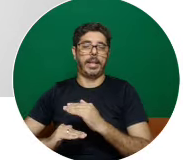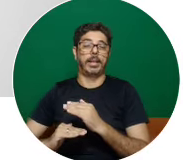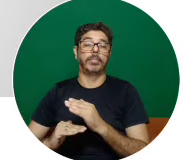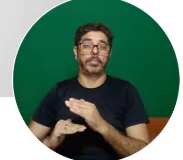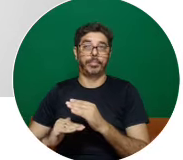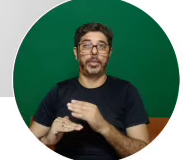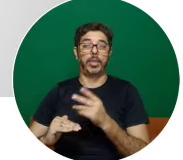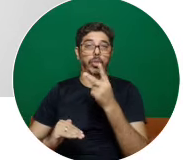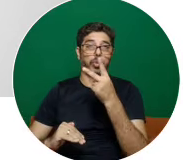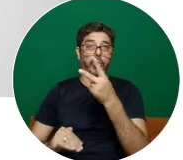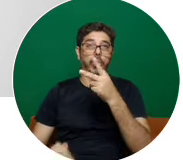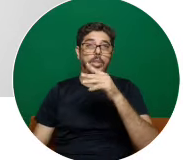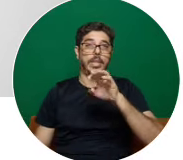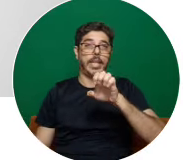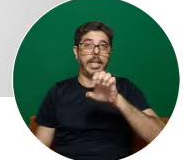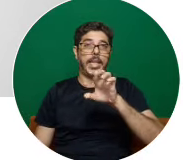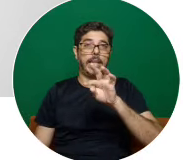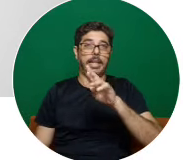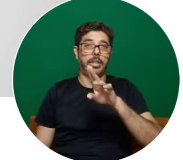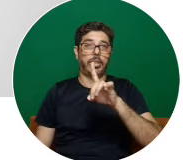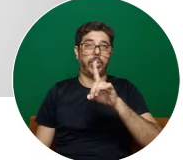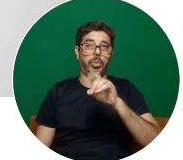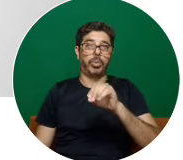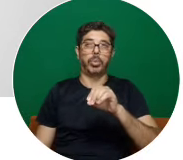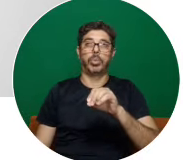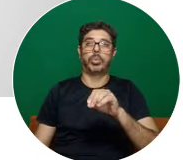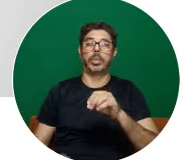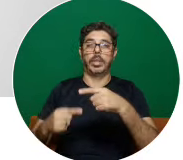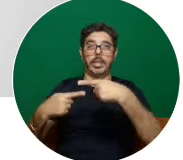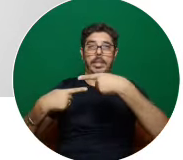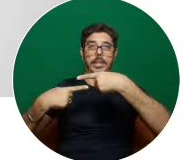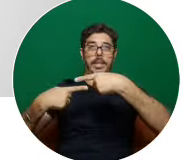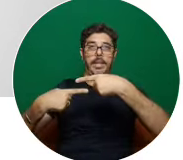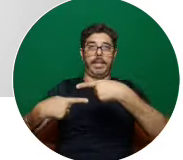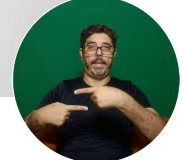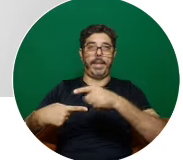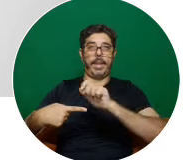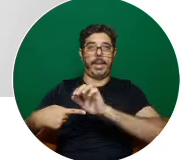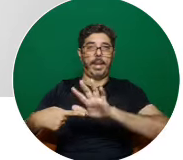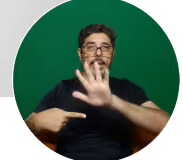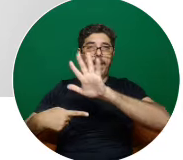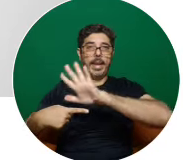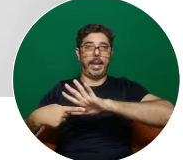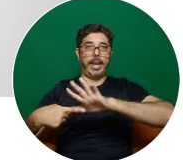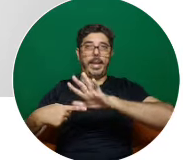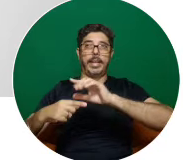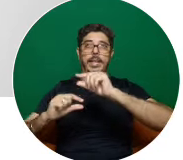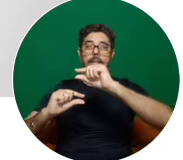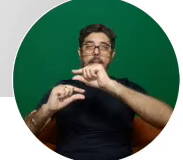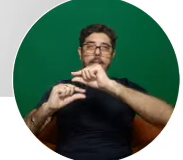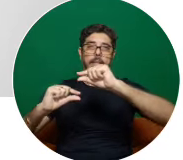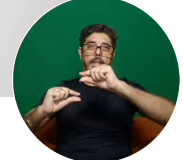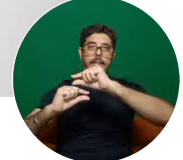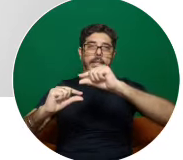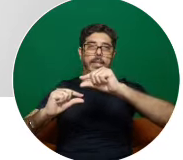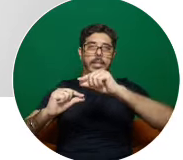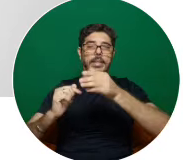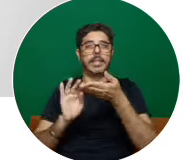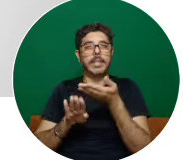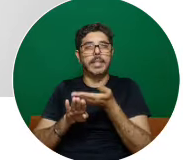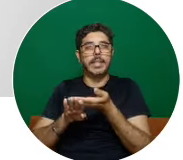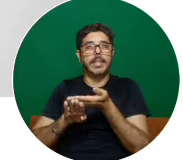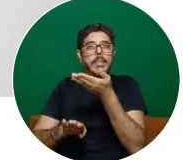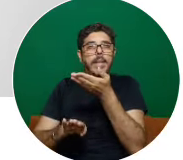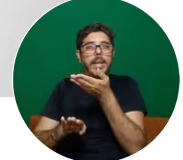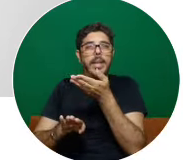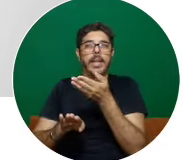eletrodos são duas placas condutoras paralelas, cada uma com a área A separadas por uma distância D, pequena em comparação